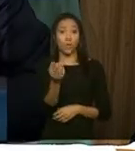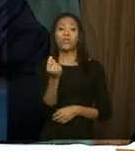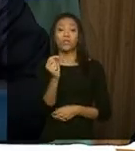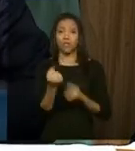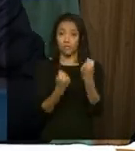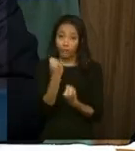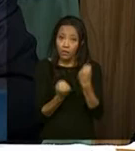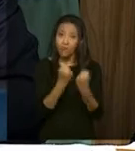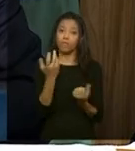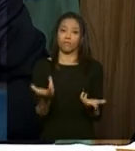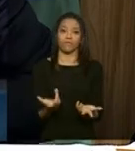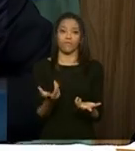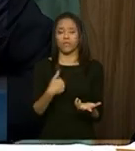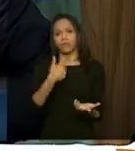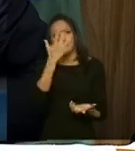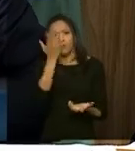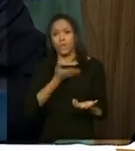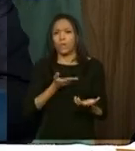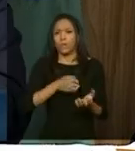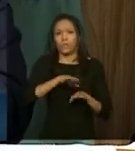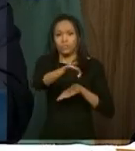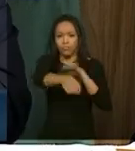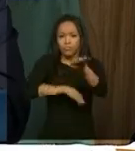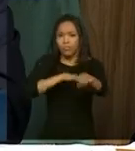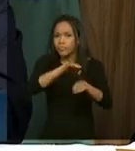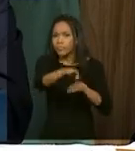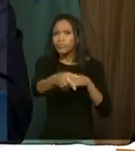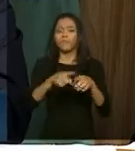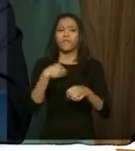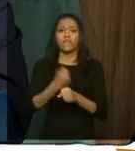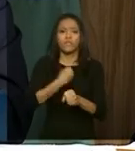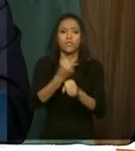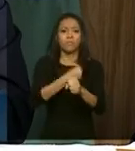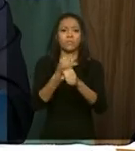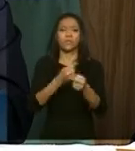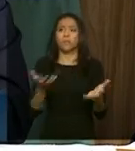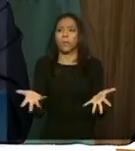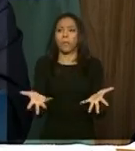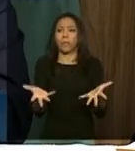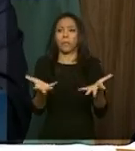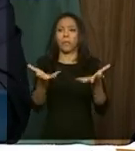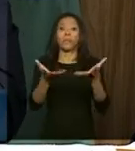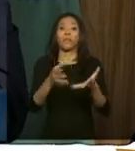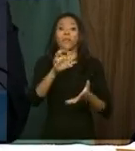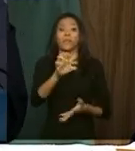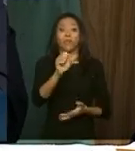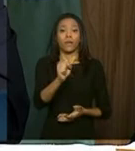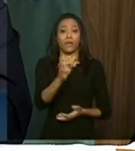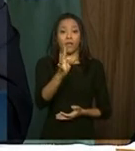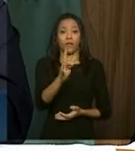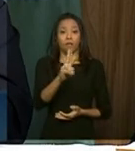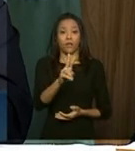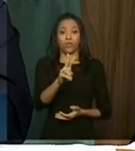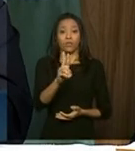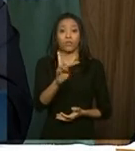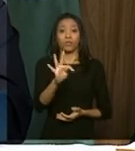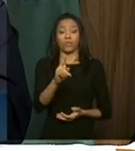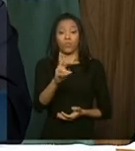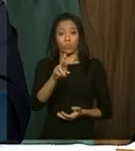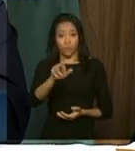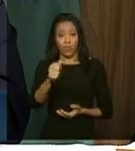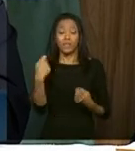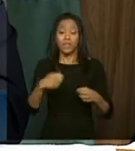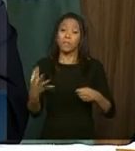de mobilidade urbana, de investimentos em infraestrutura, que é uma grande oportunidade e nós precisamos aprimorar a parceria